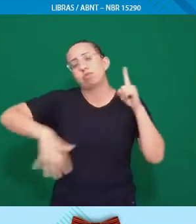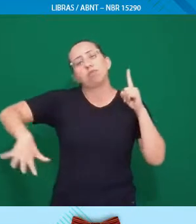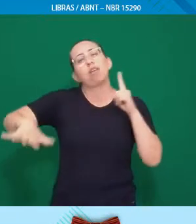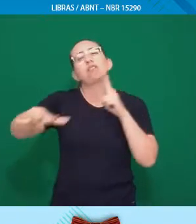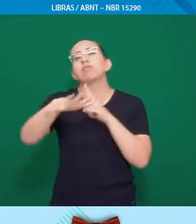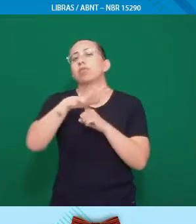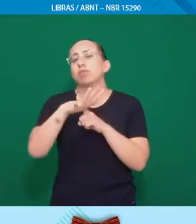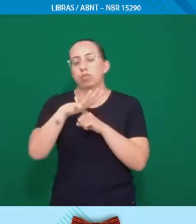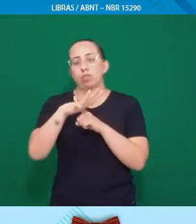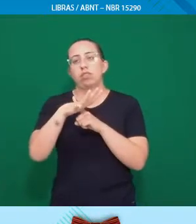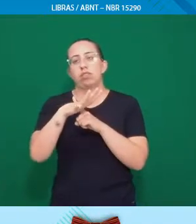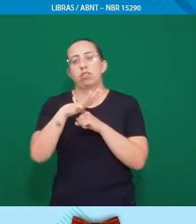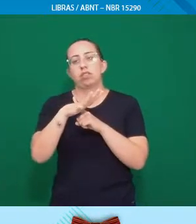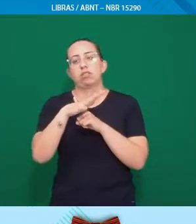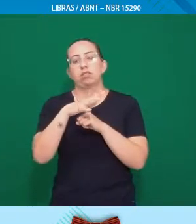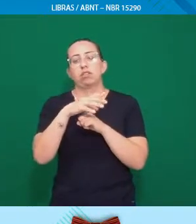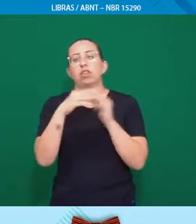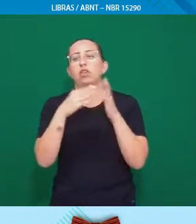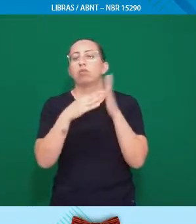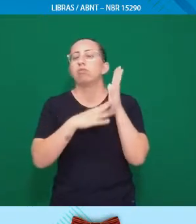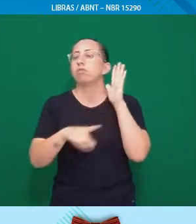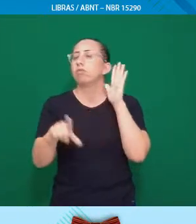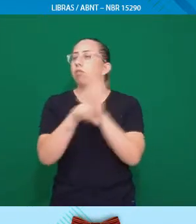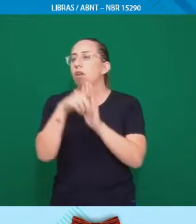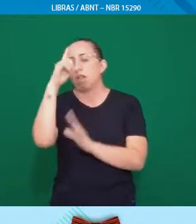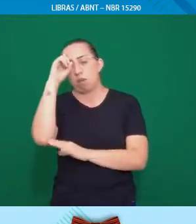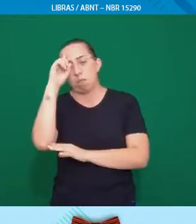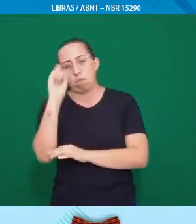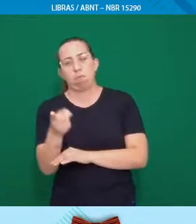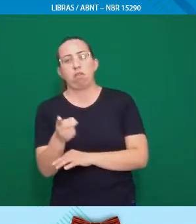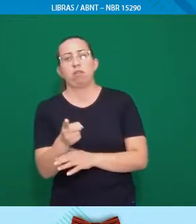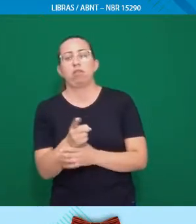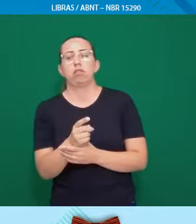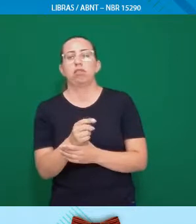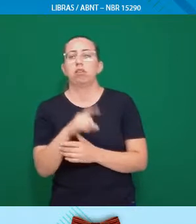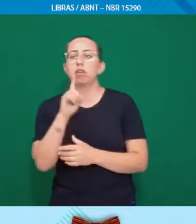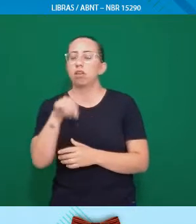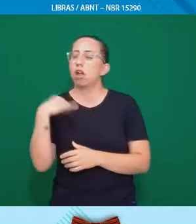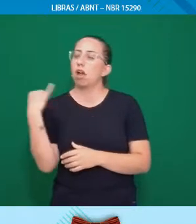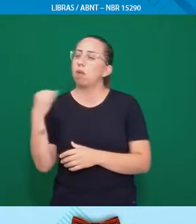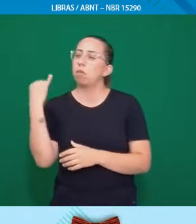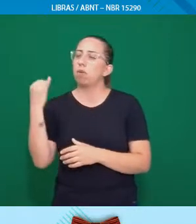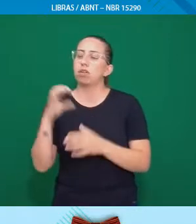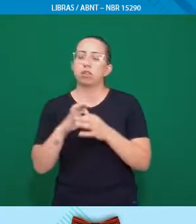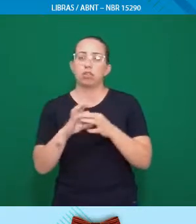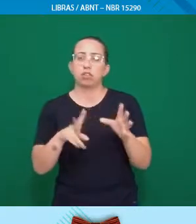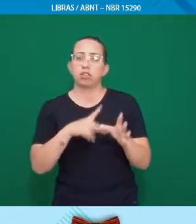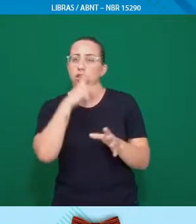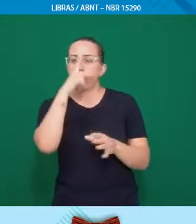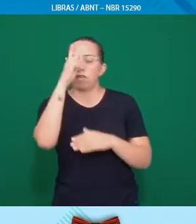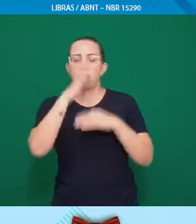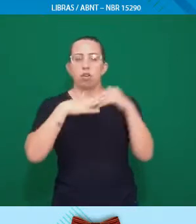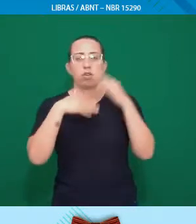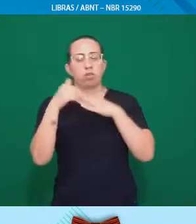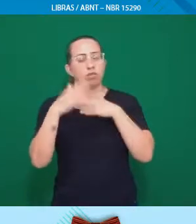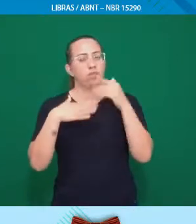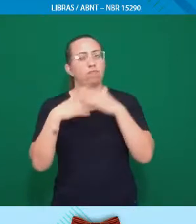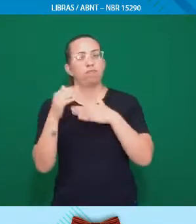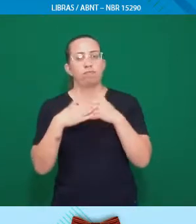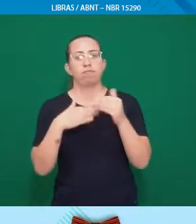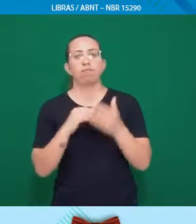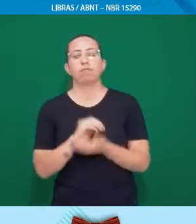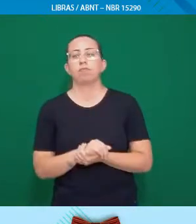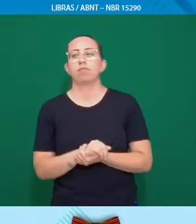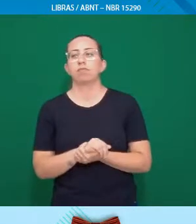cooperativismo tem que a legislação estabelece que é uma importância de fortalecer os funcionários né ao a